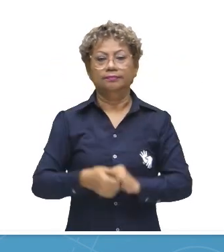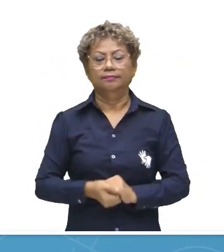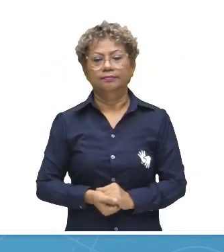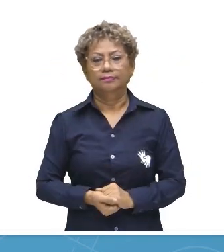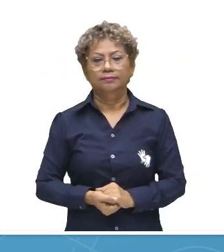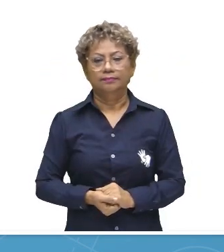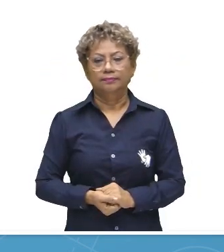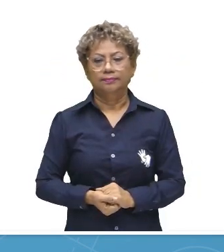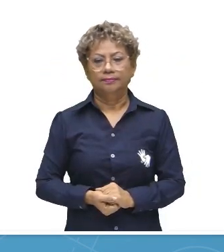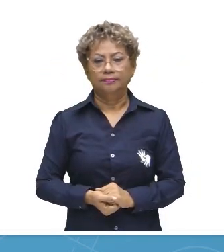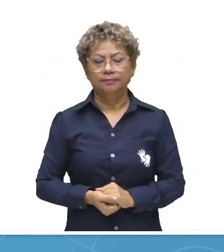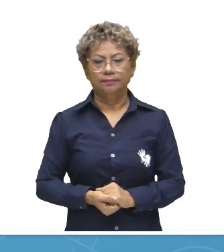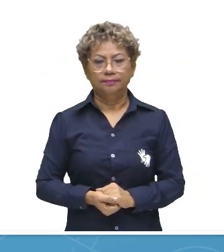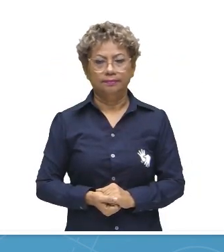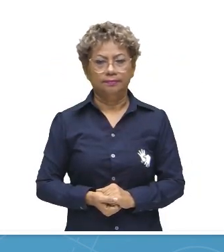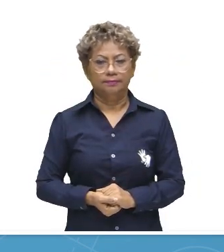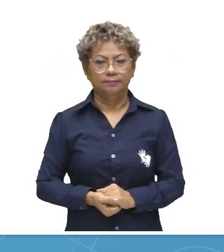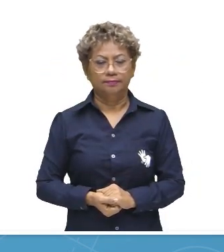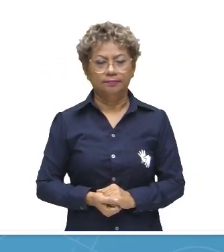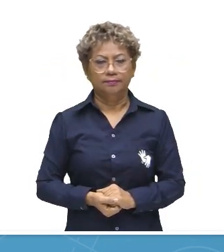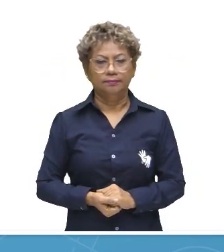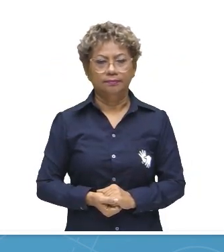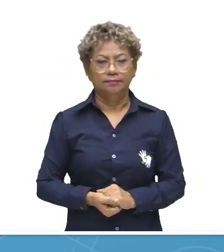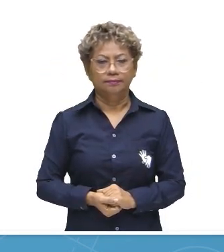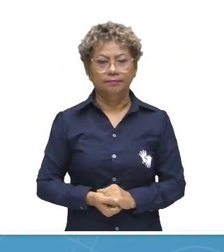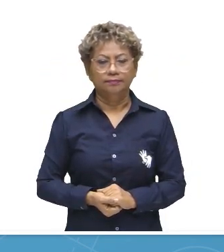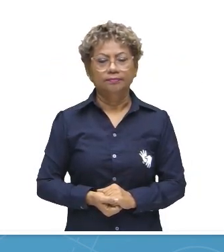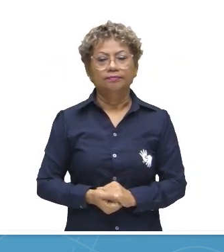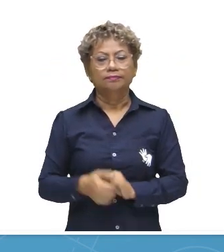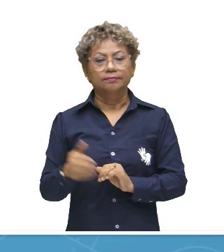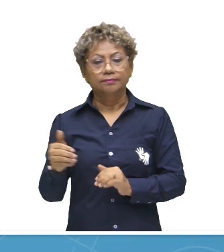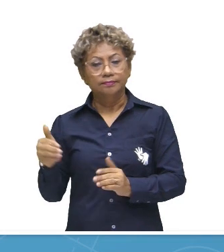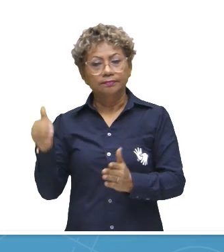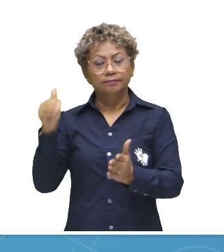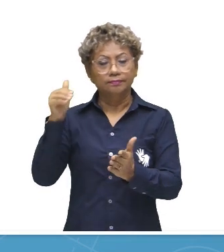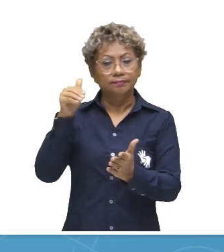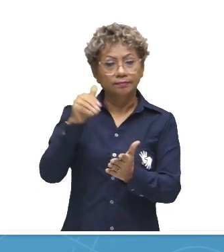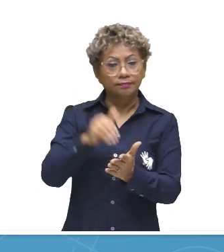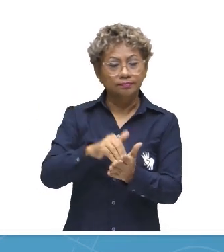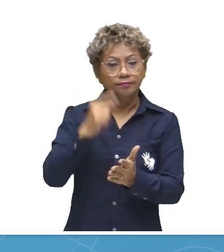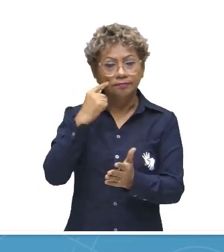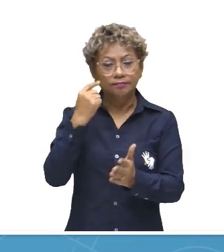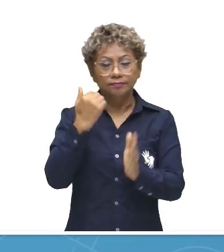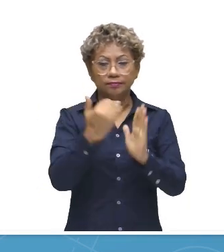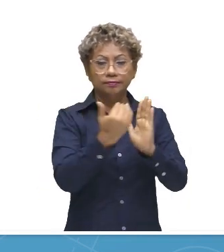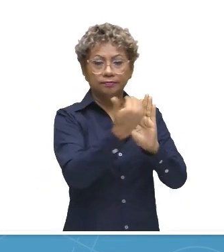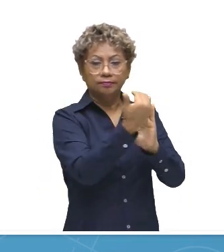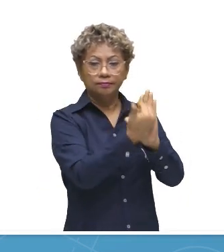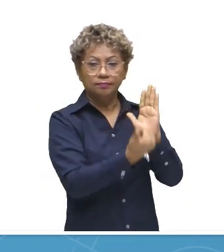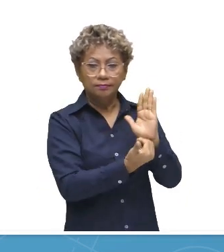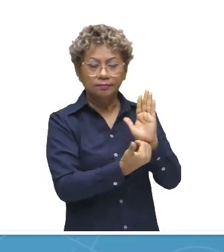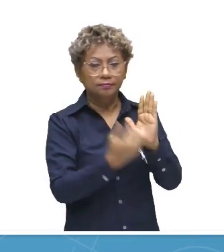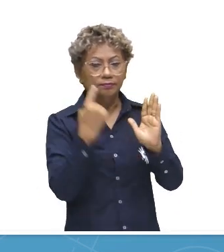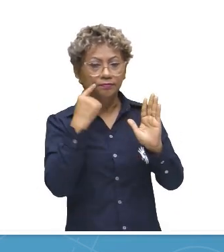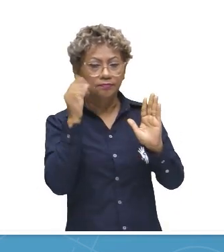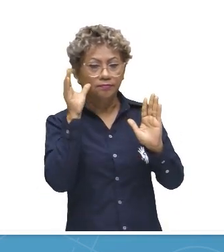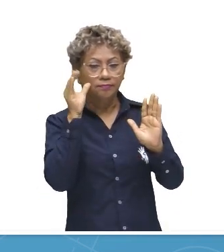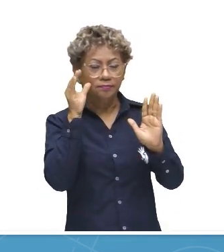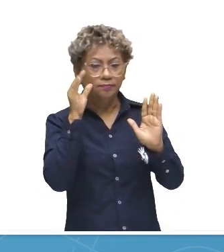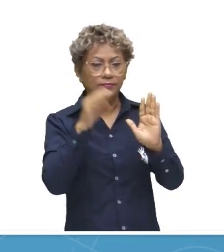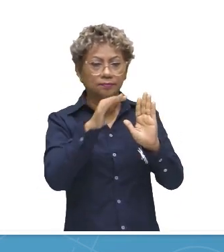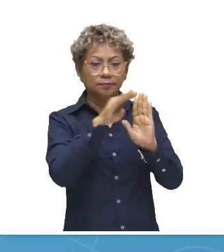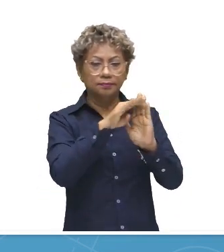E, por fim, aqui nós temos esses segmentos internos, né, que ligam